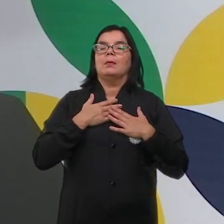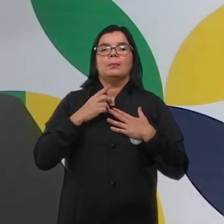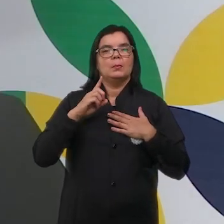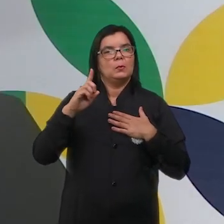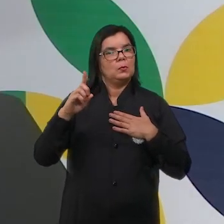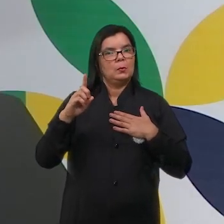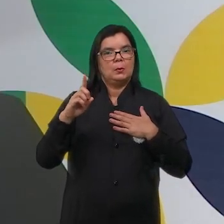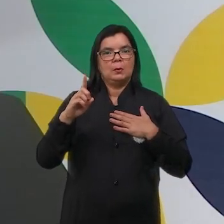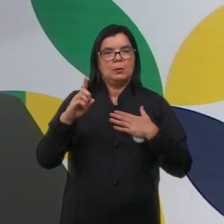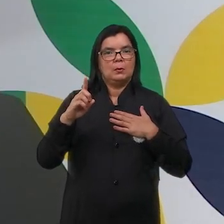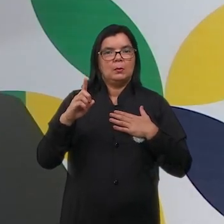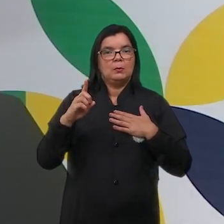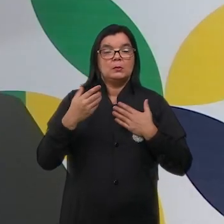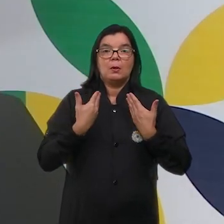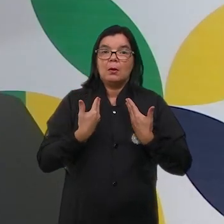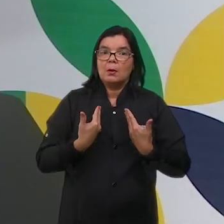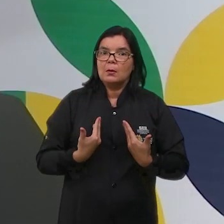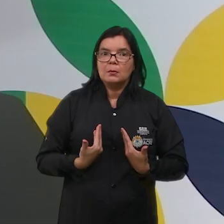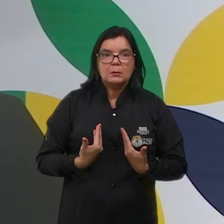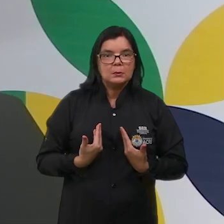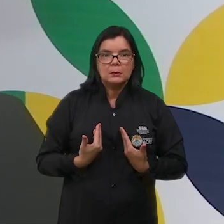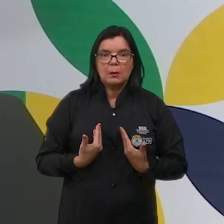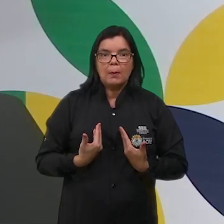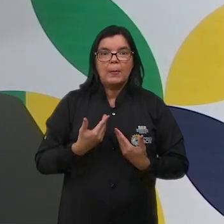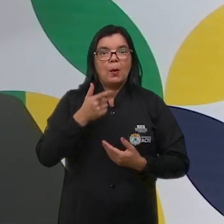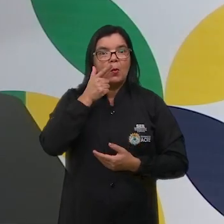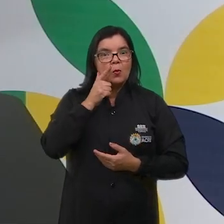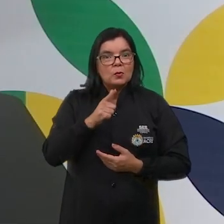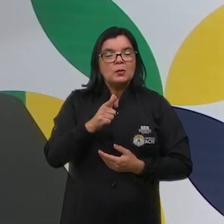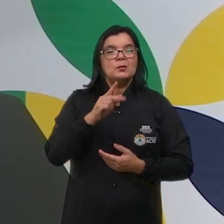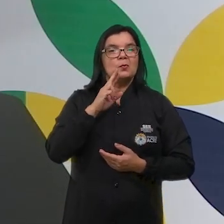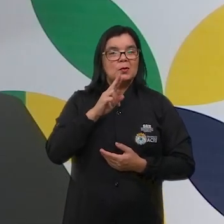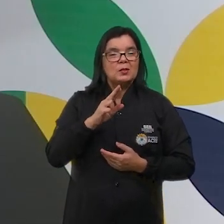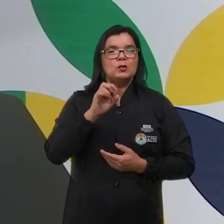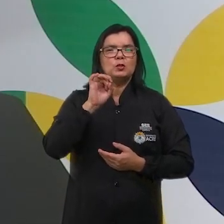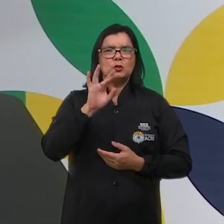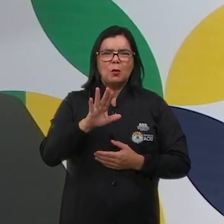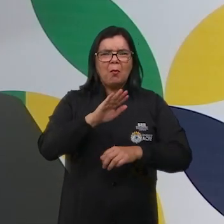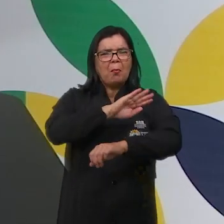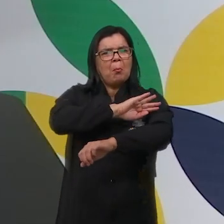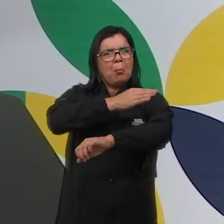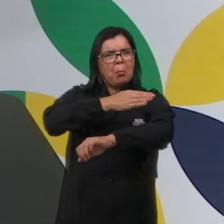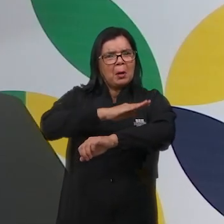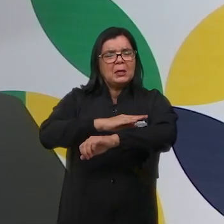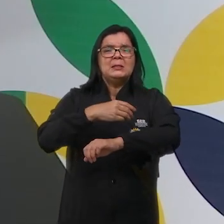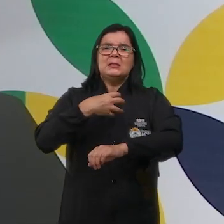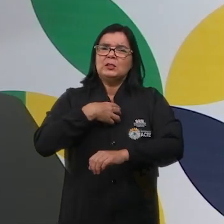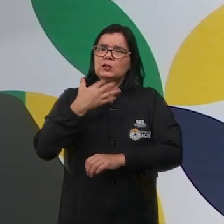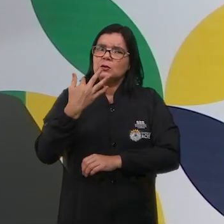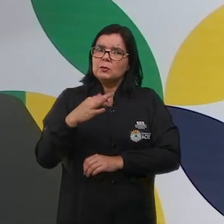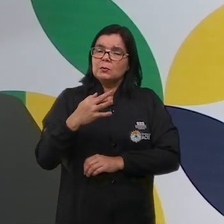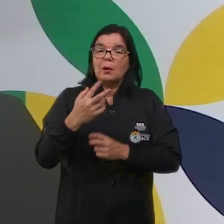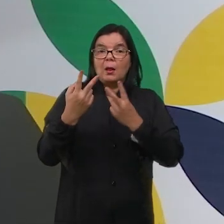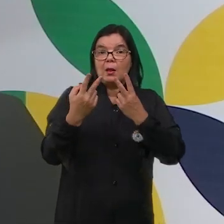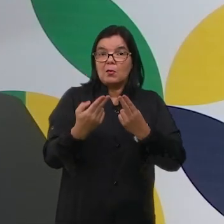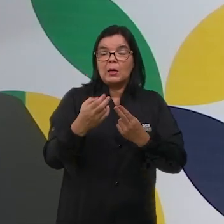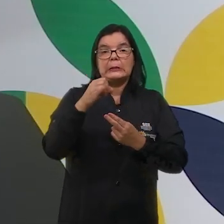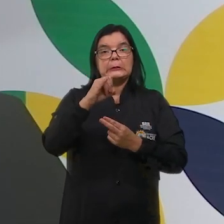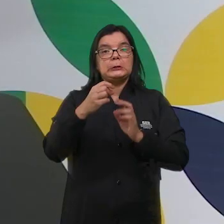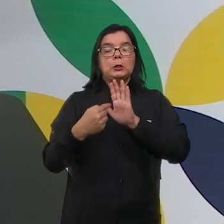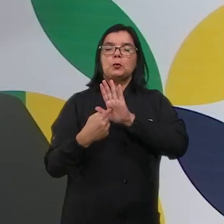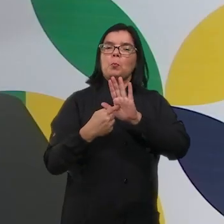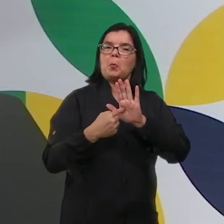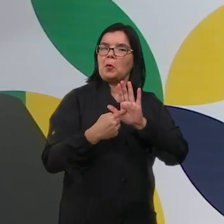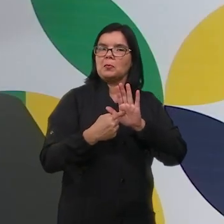vai se destruir, se quebrar todo para obter o resultado, porque só assim que cresce. É a mesma coisa de, tipo, se não postar, não